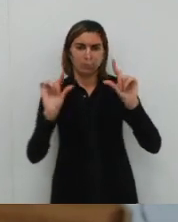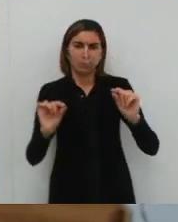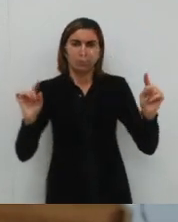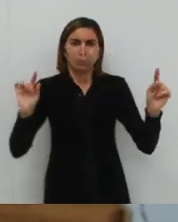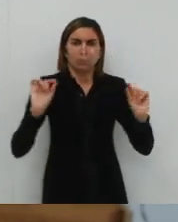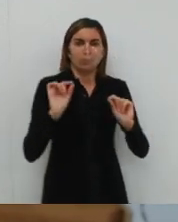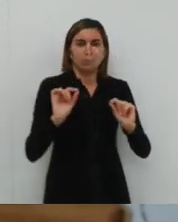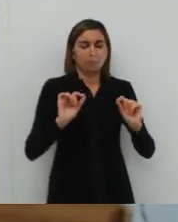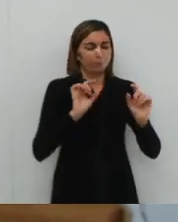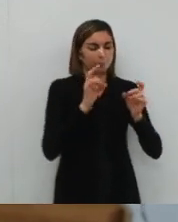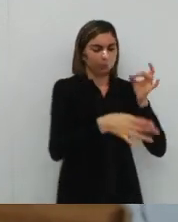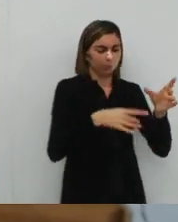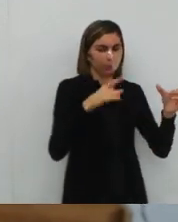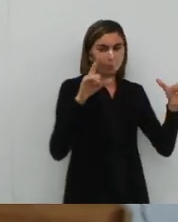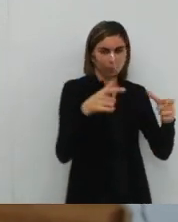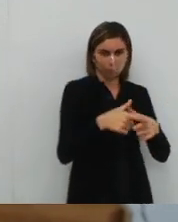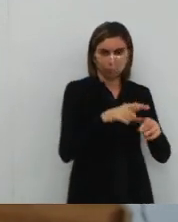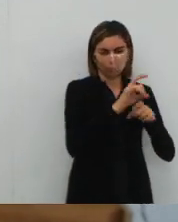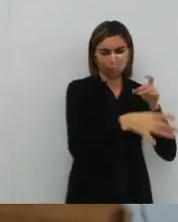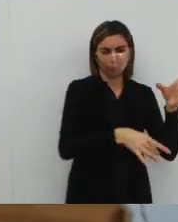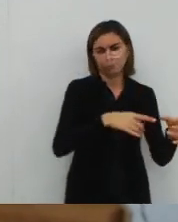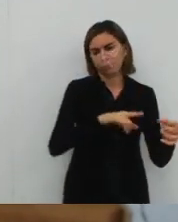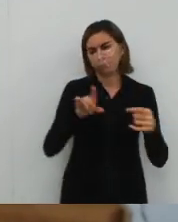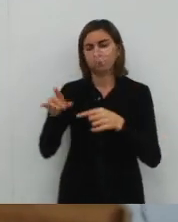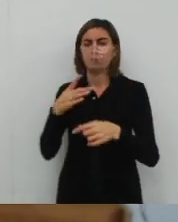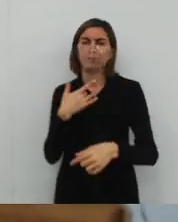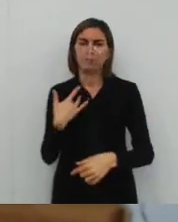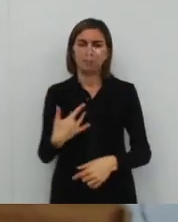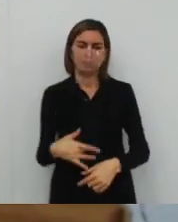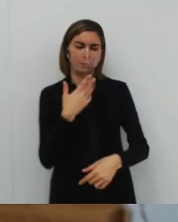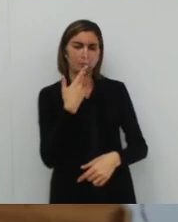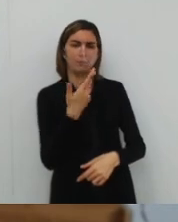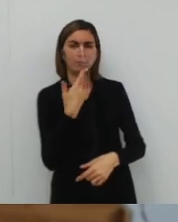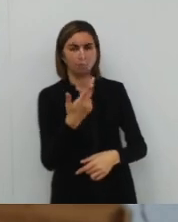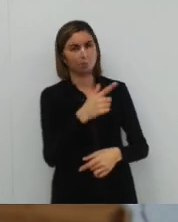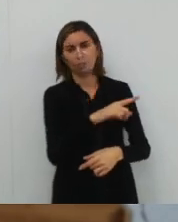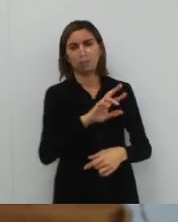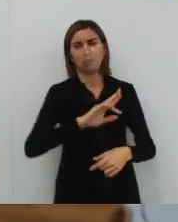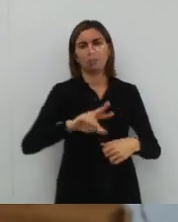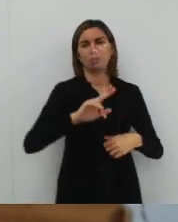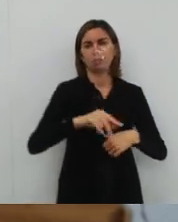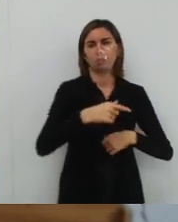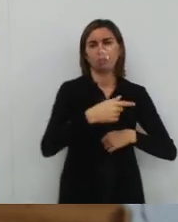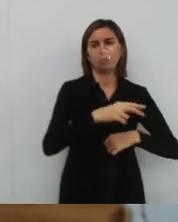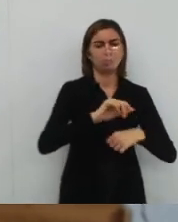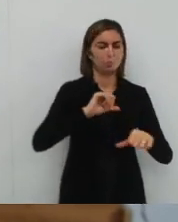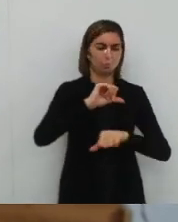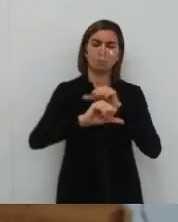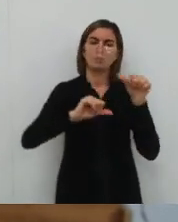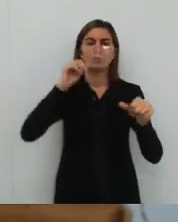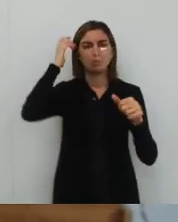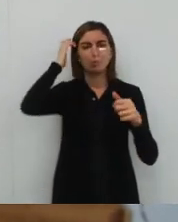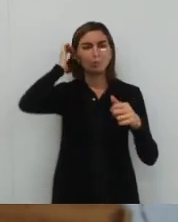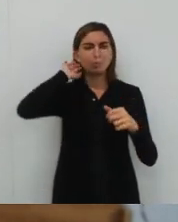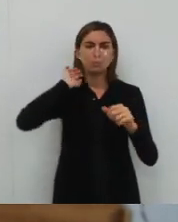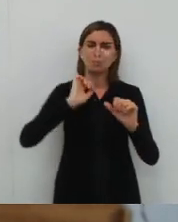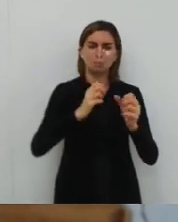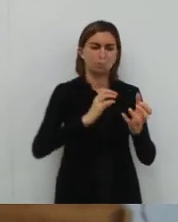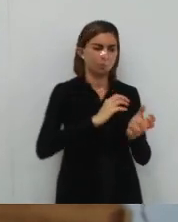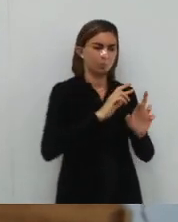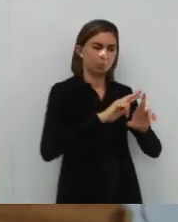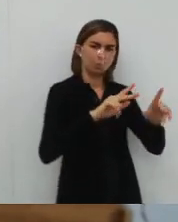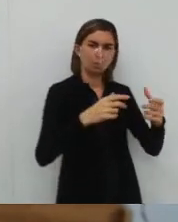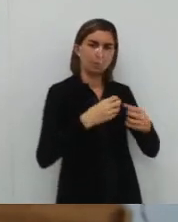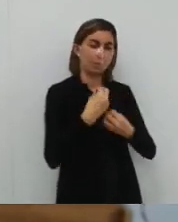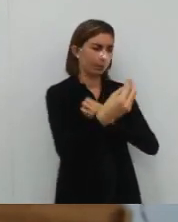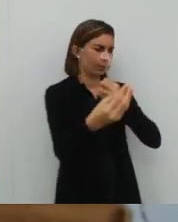partes o êxodo rural, tá? Mas infelizmente, como nós já falamos, ela não reverteu-se numa distribuição maior